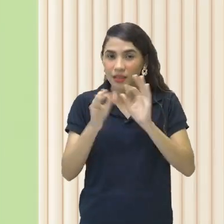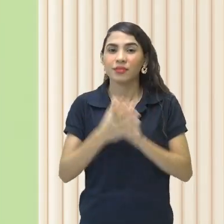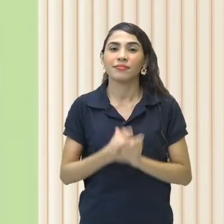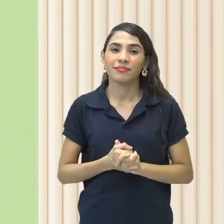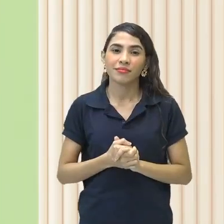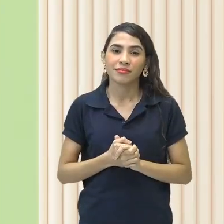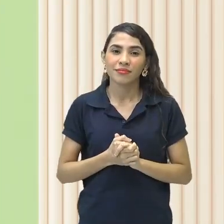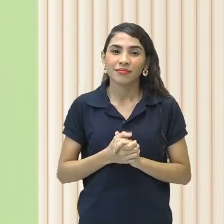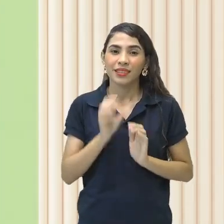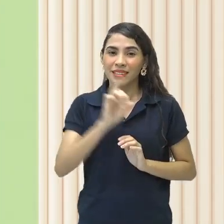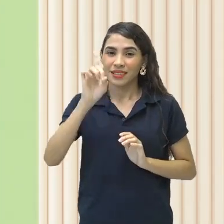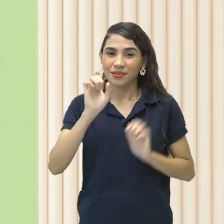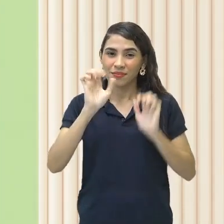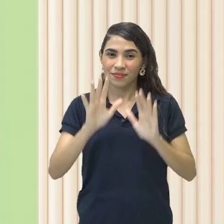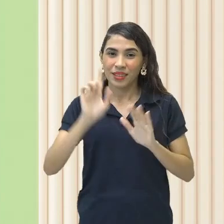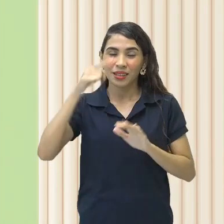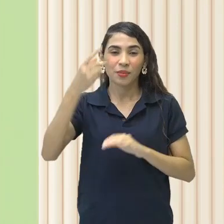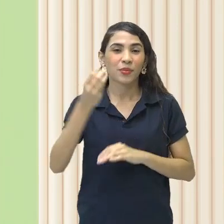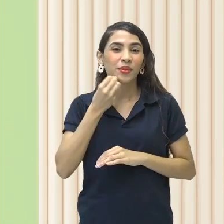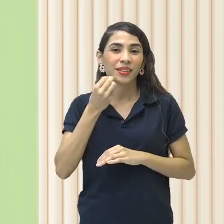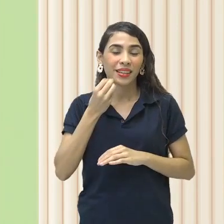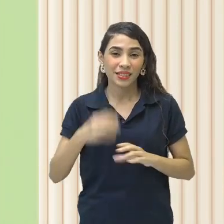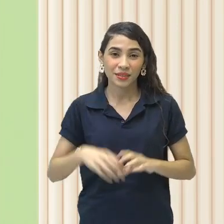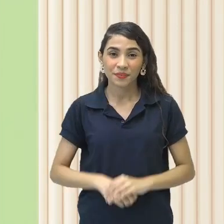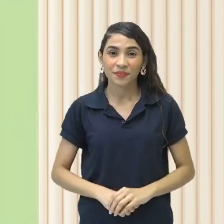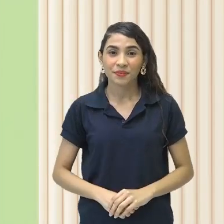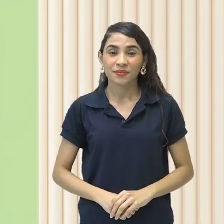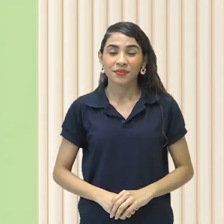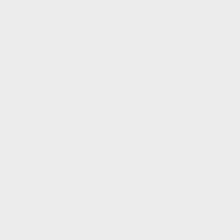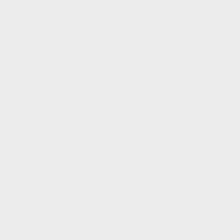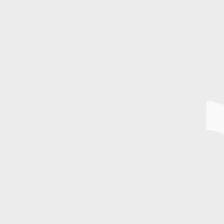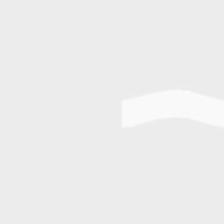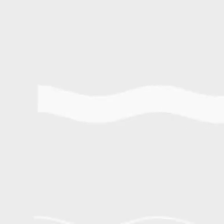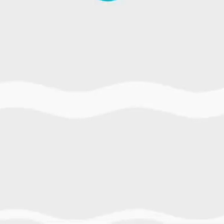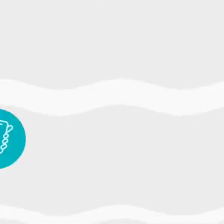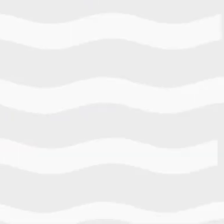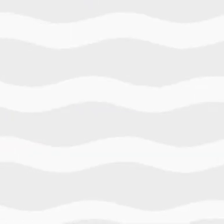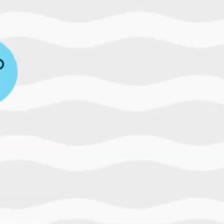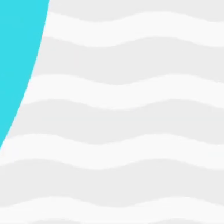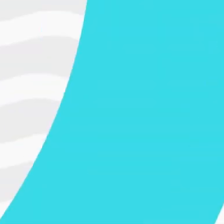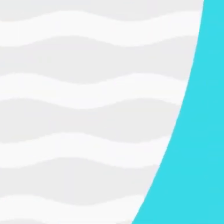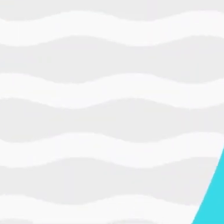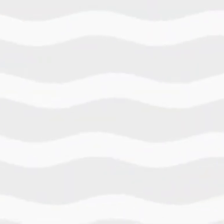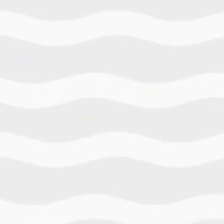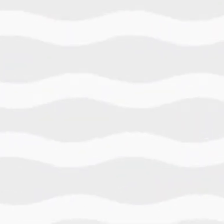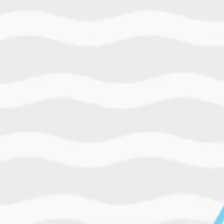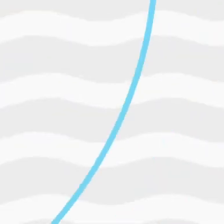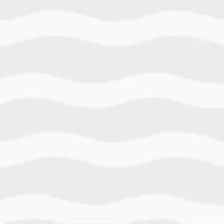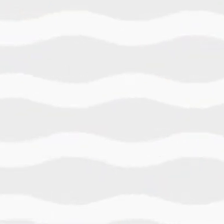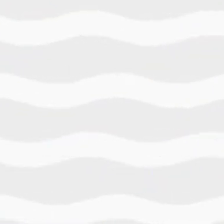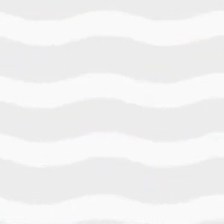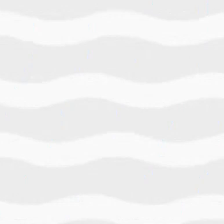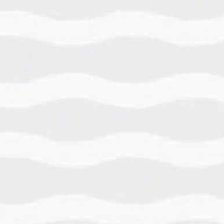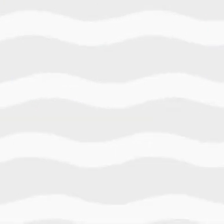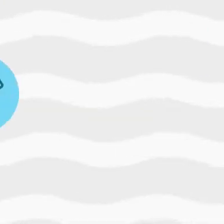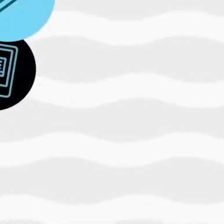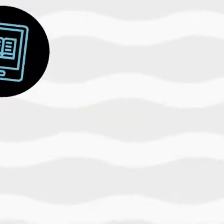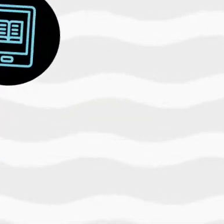bom? Fique com Deus e até a próxima.